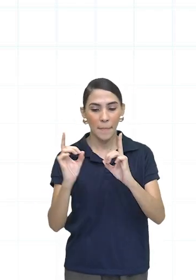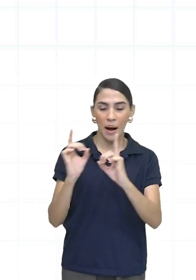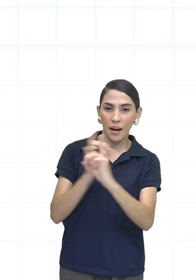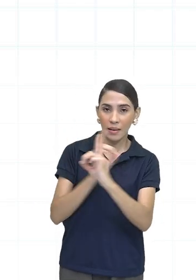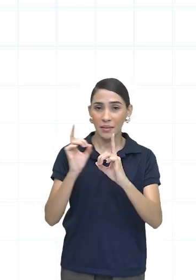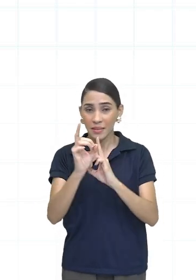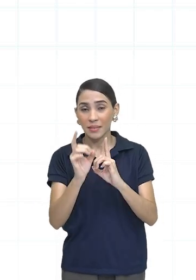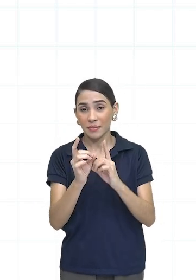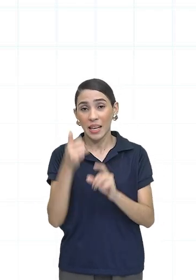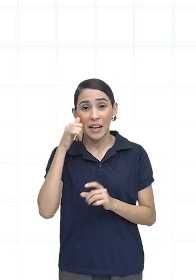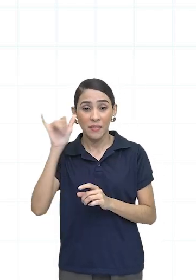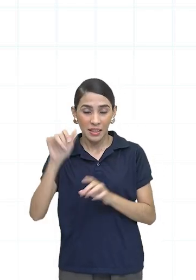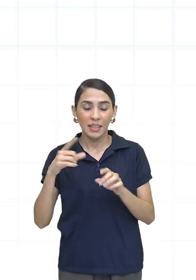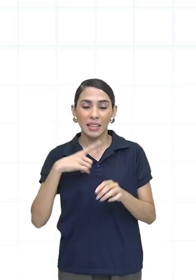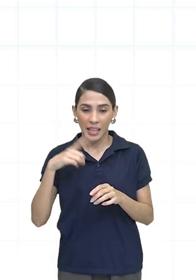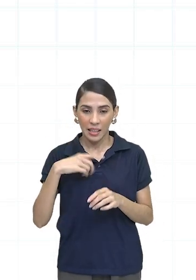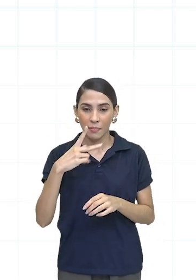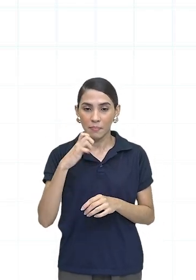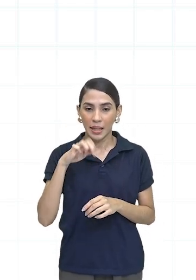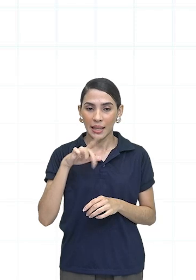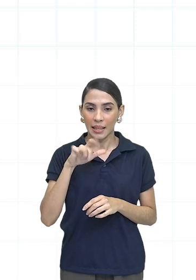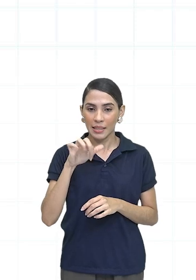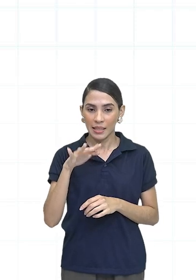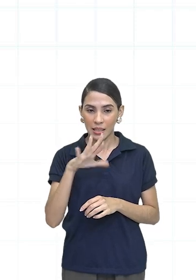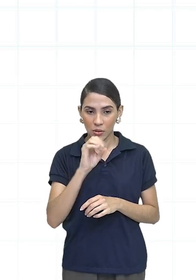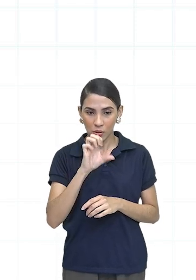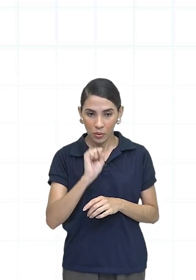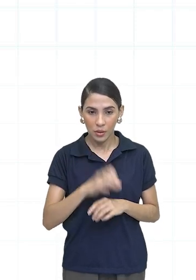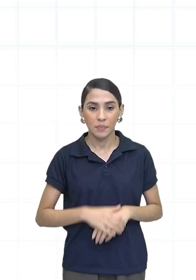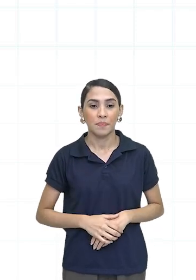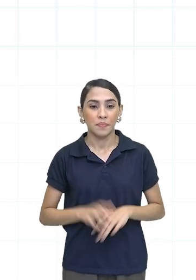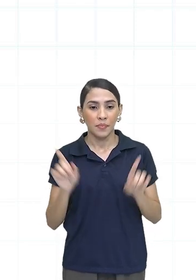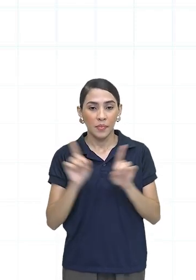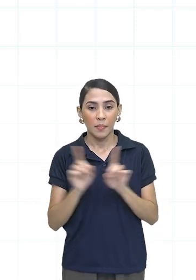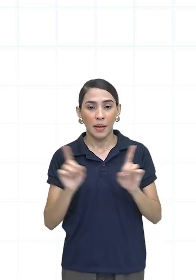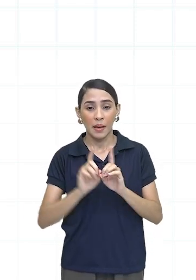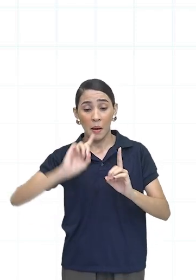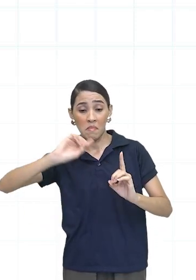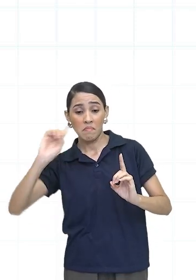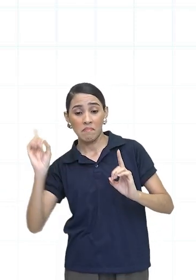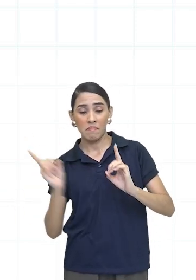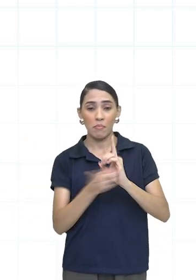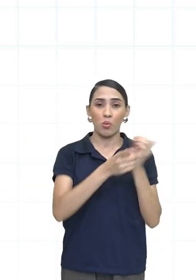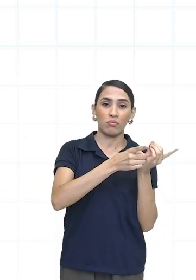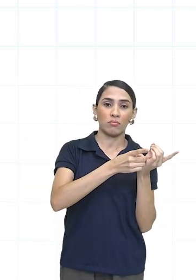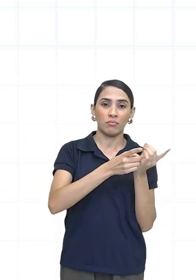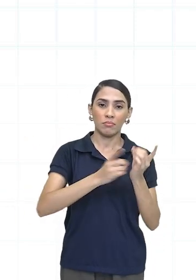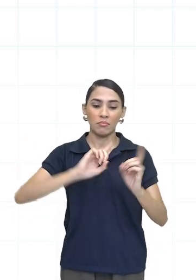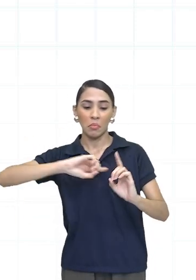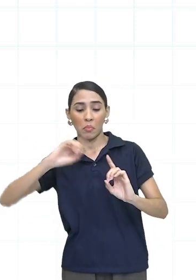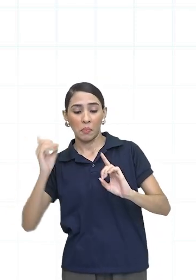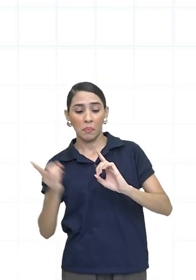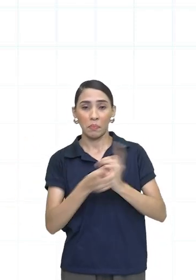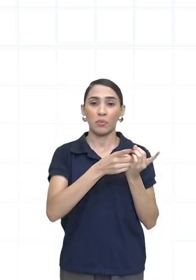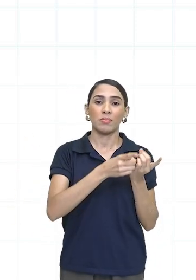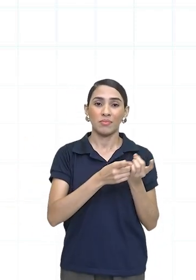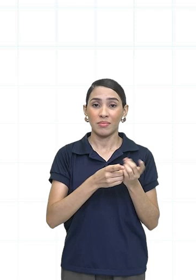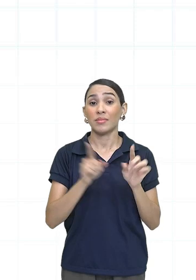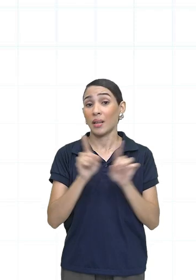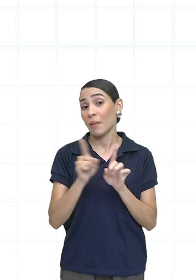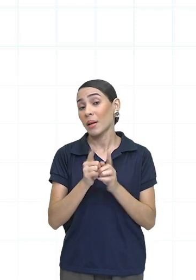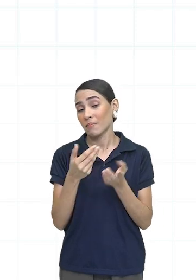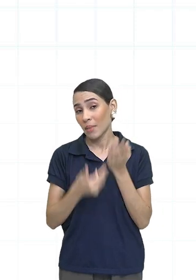oponente, isso também gera penalização. Passar a rasteira no adversário também é